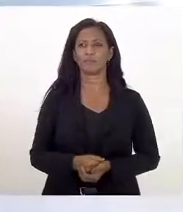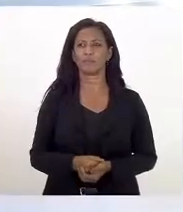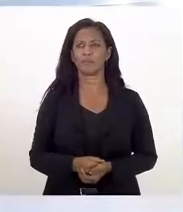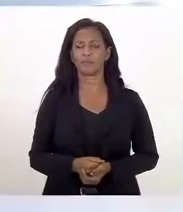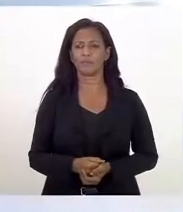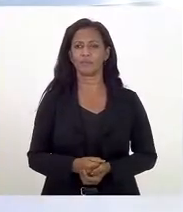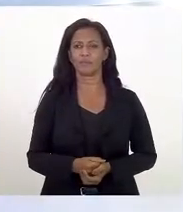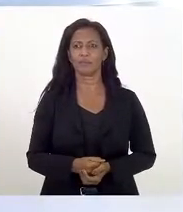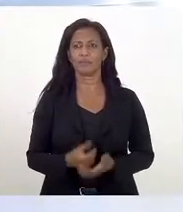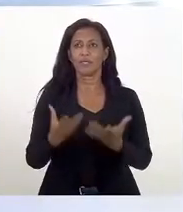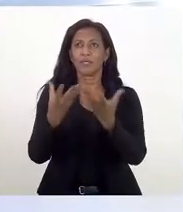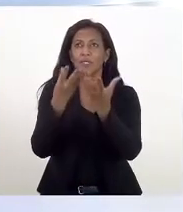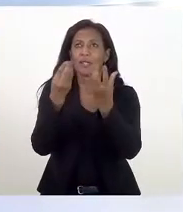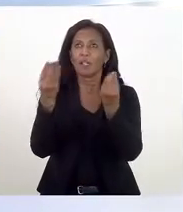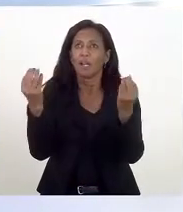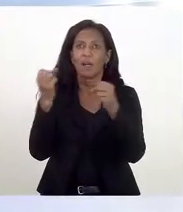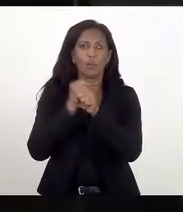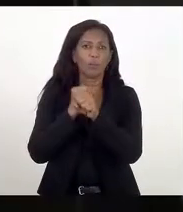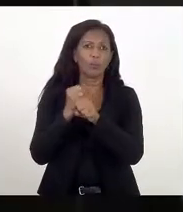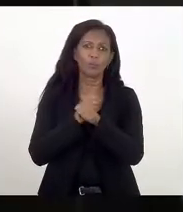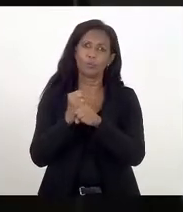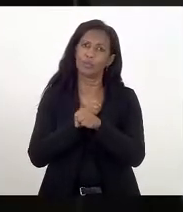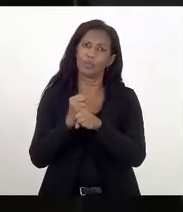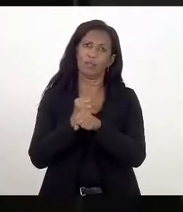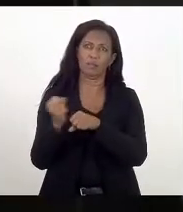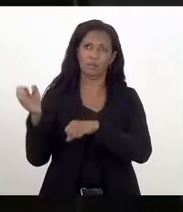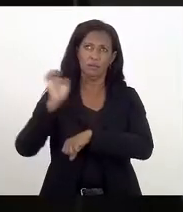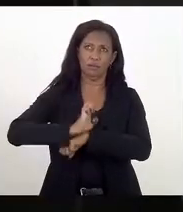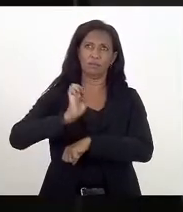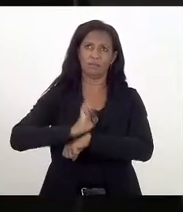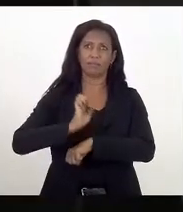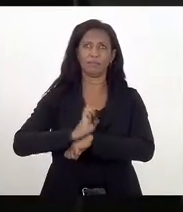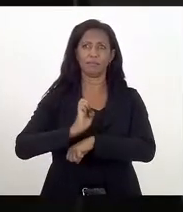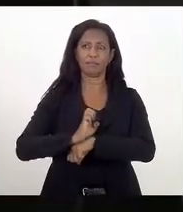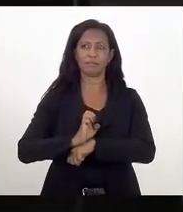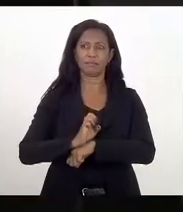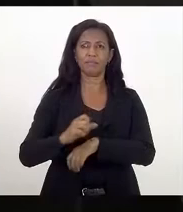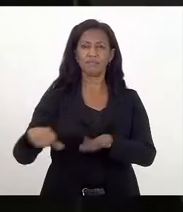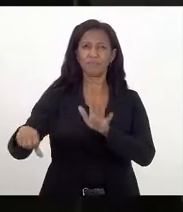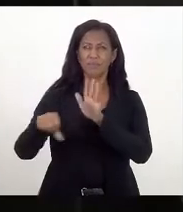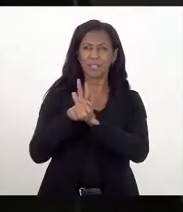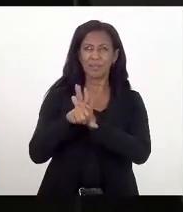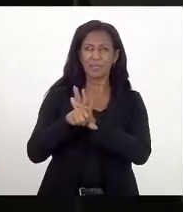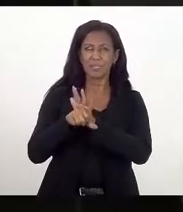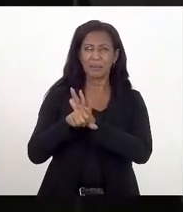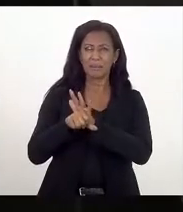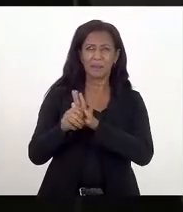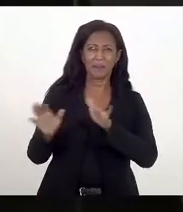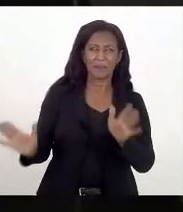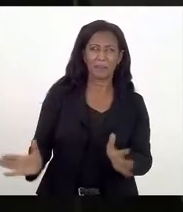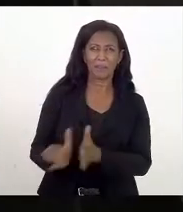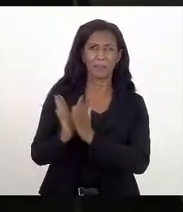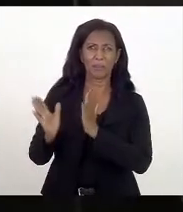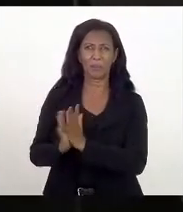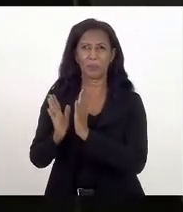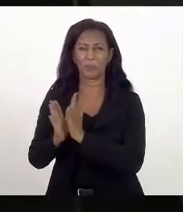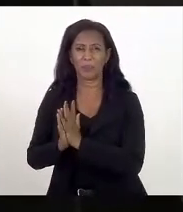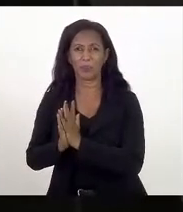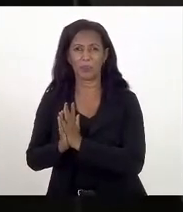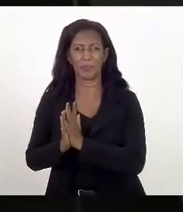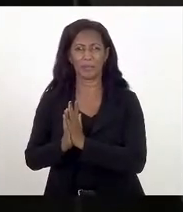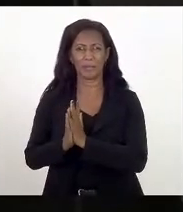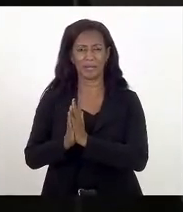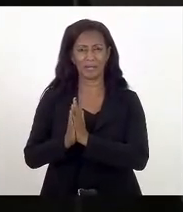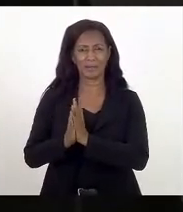São muitos anos nesse Estado, e a criminalização da pobreza, a execração